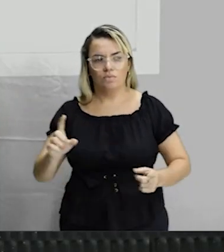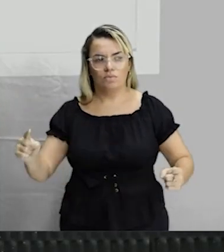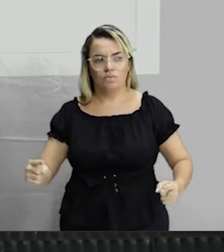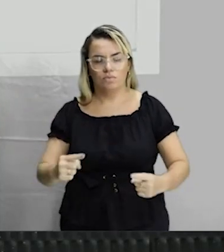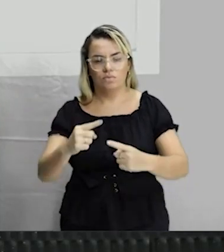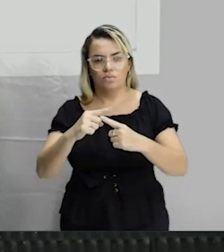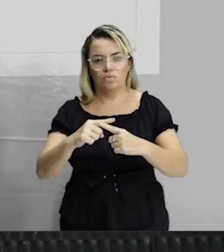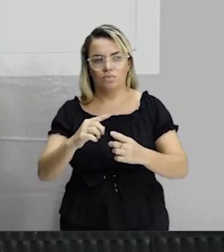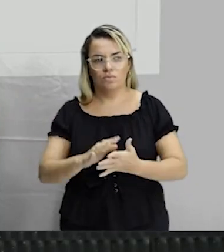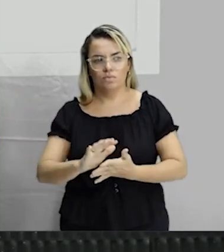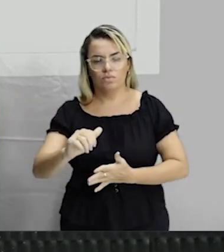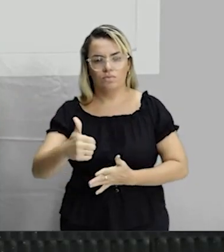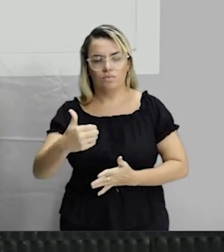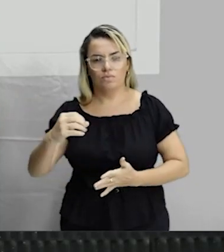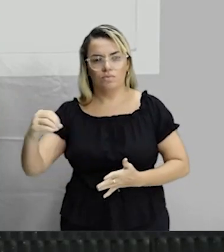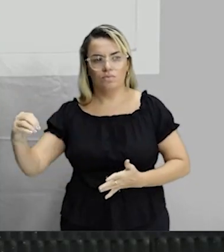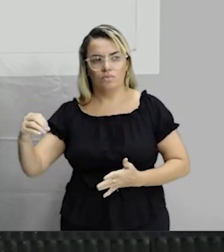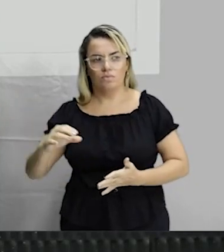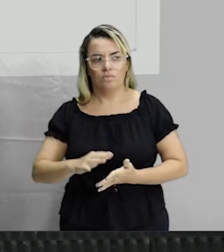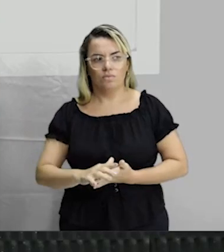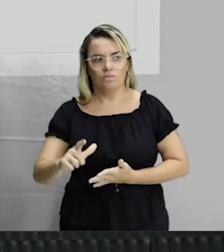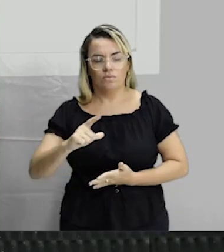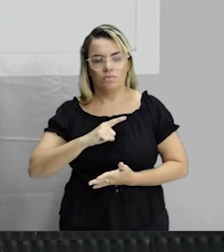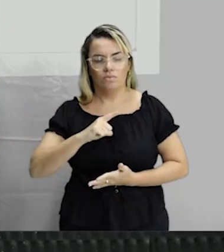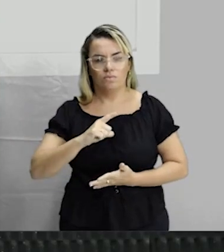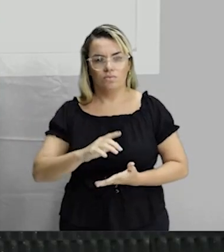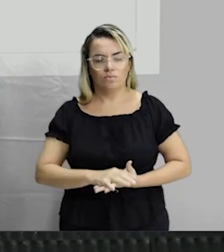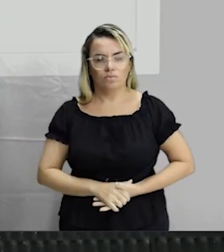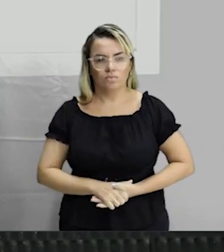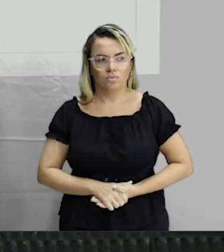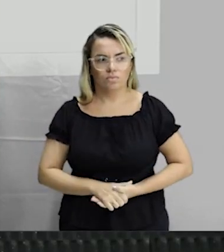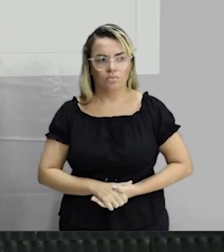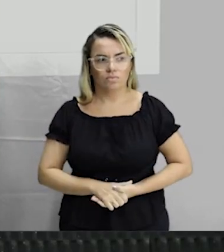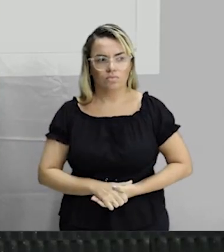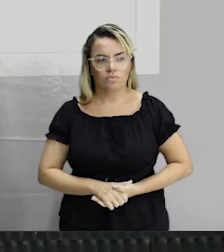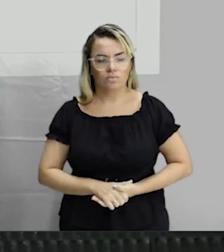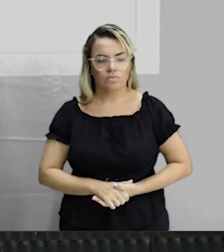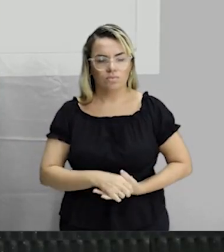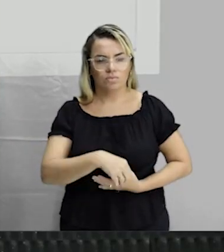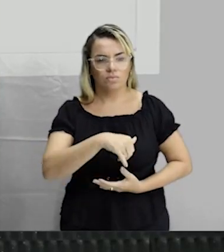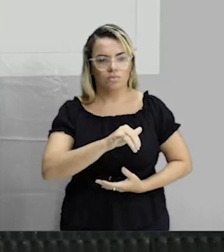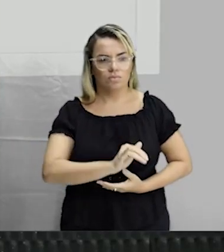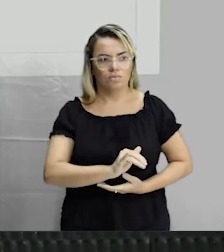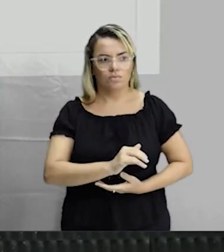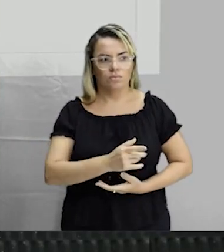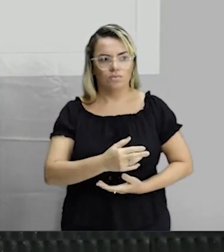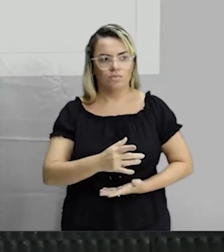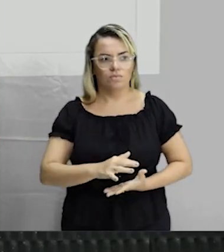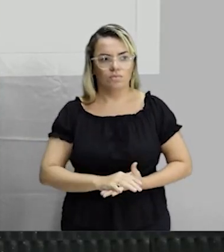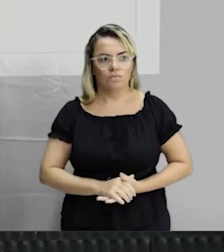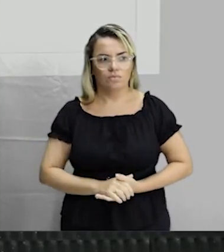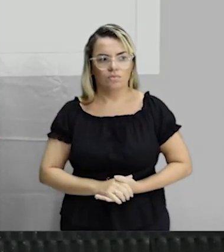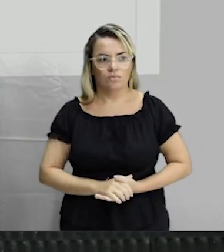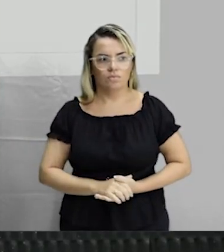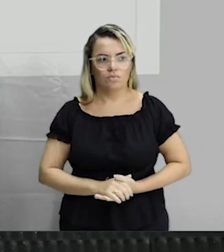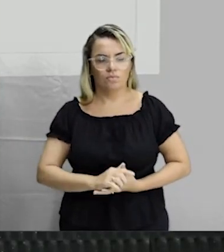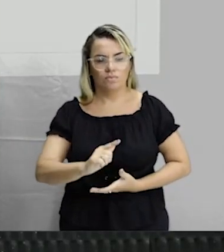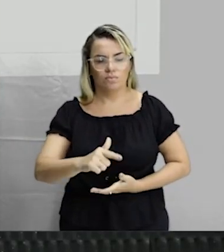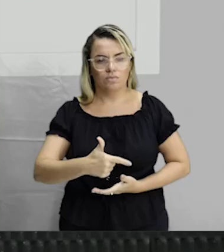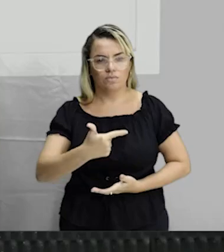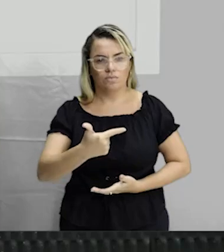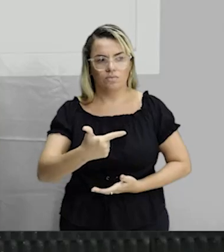por 100, né? Aí você vai ter que esse valor, essa taxa vai ser igual a de 2%.